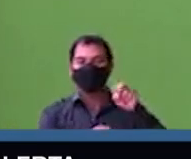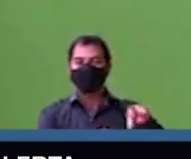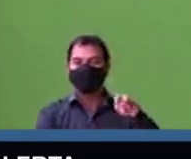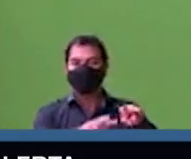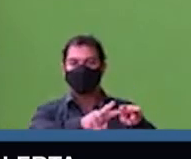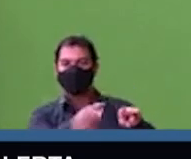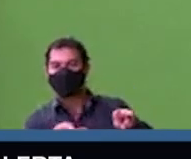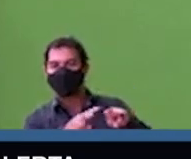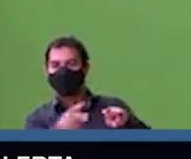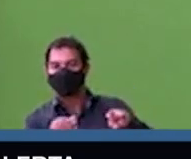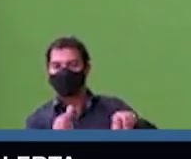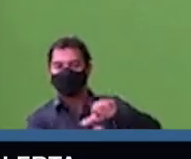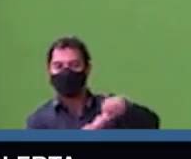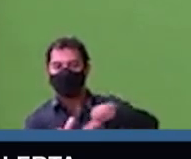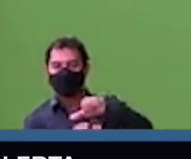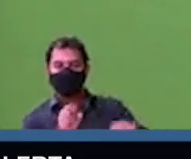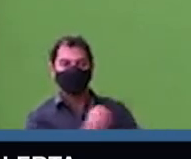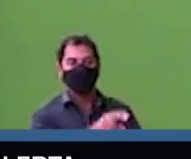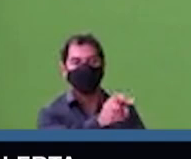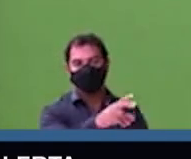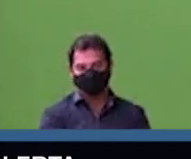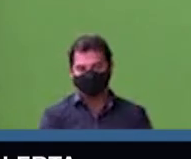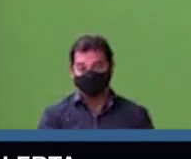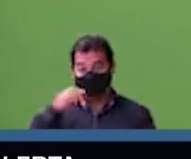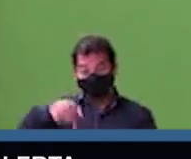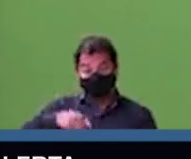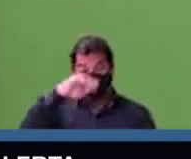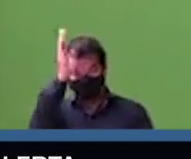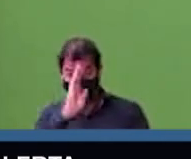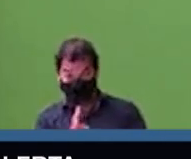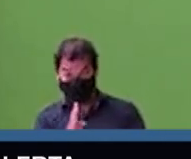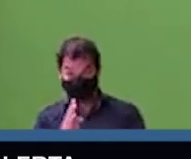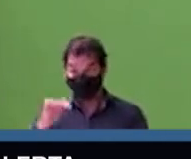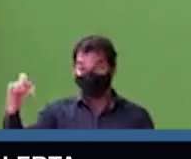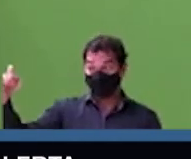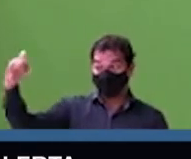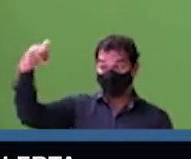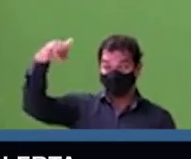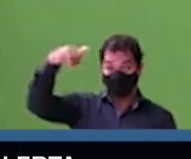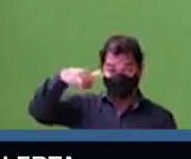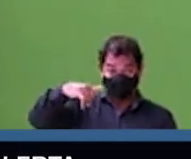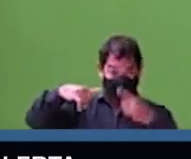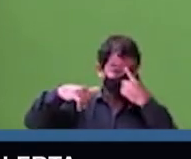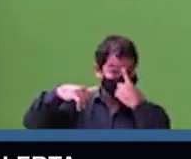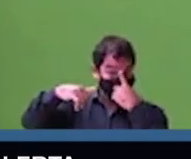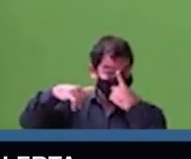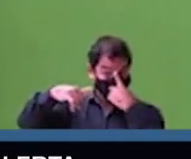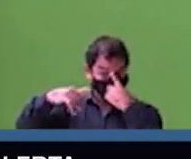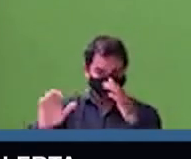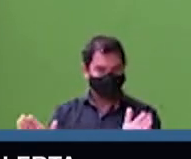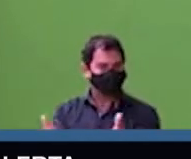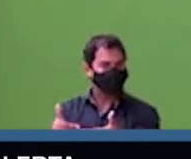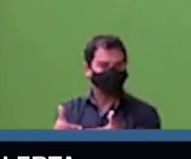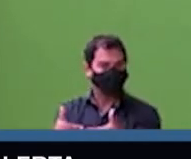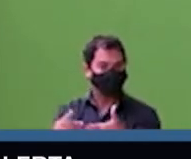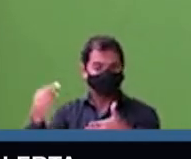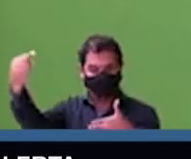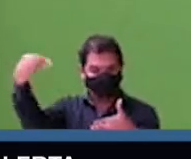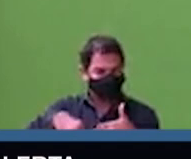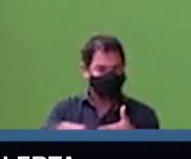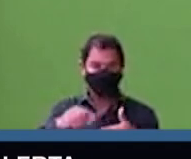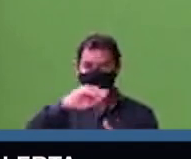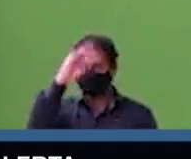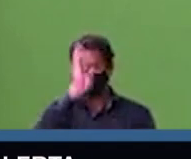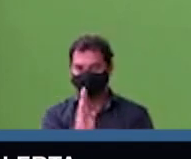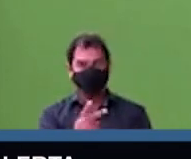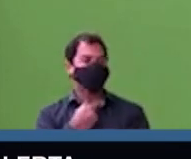podendo vir para o Brasil. O Brasil fechou as suas fronteiras. E isso é uma medida de segurança importante para nós, porque